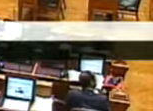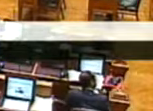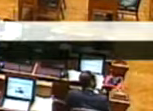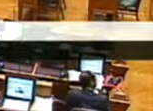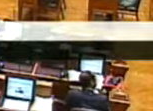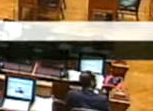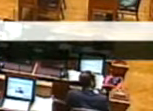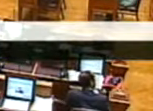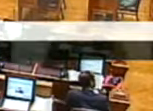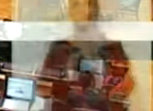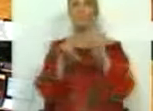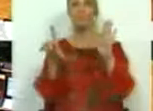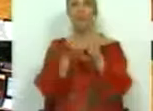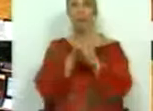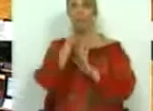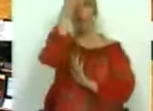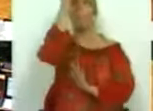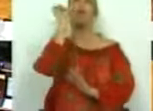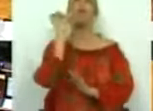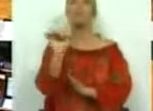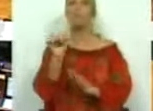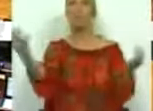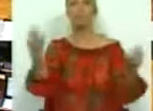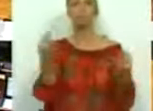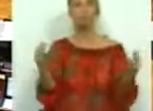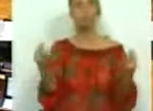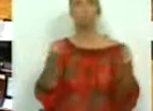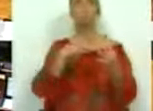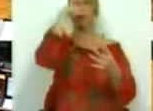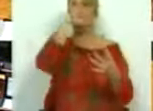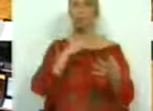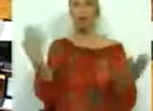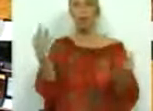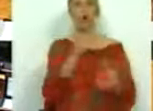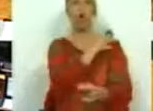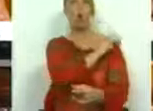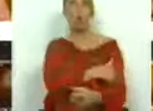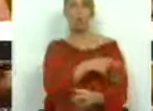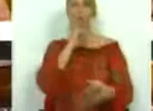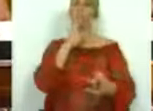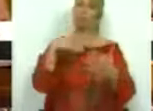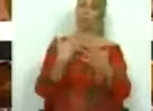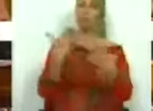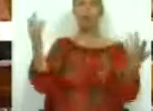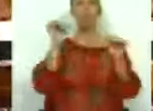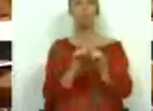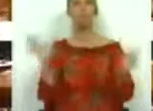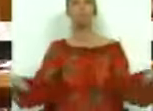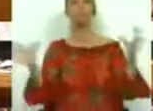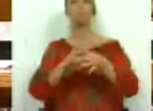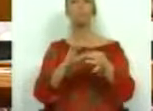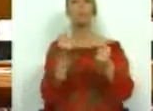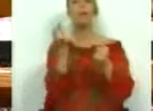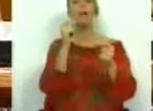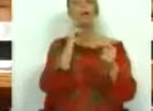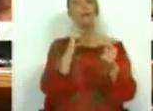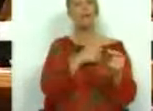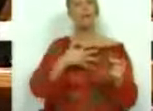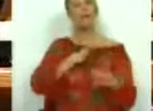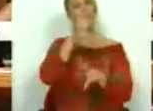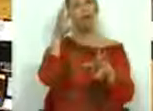Lei que era, a seu ver, o merecido atestado de competência e maioridade das entidades que compõem a economia social, disse.